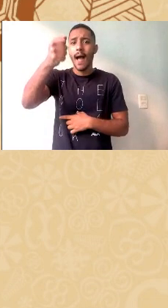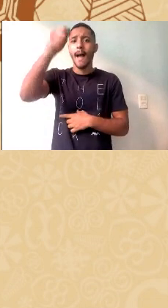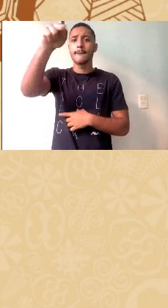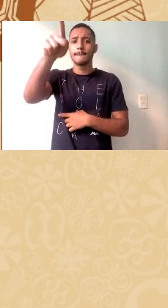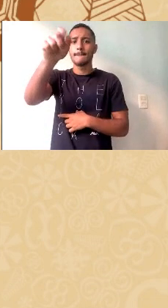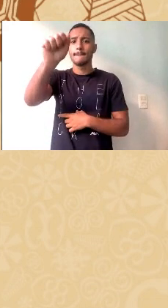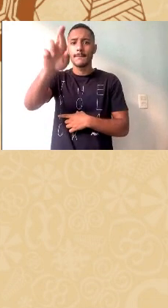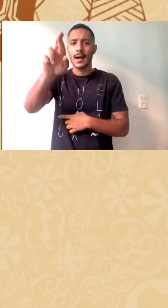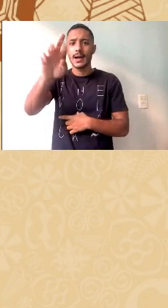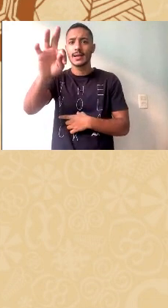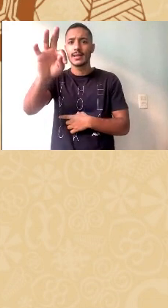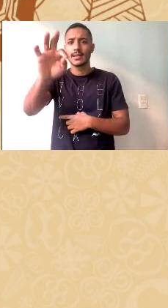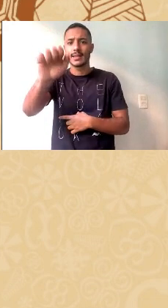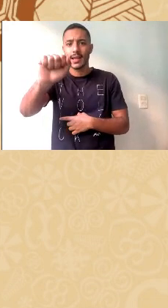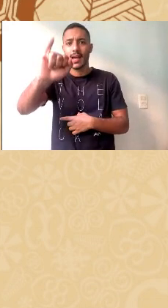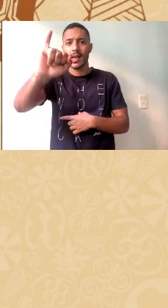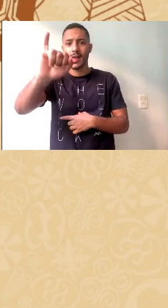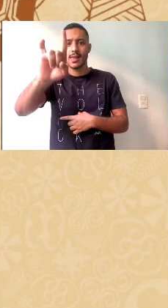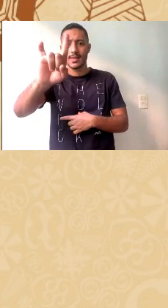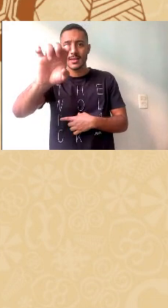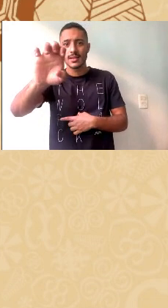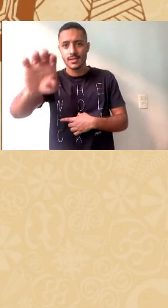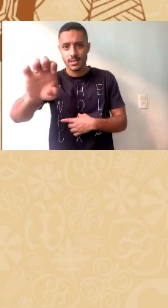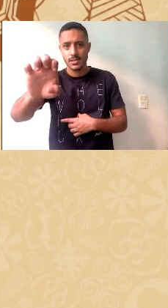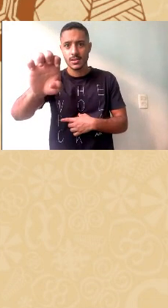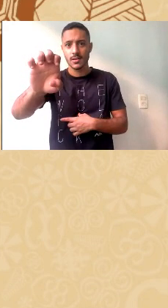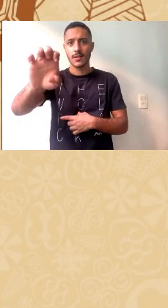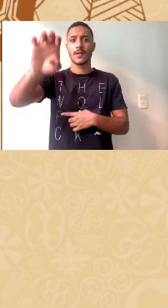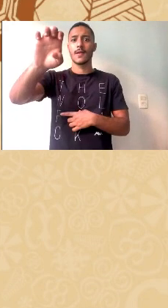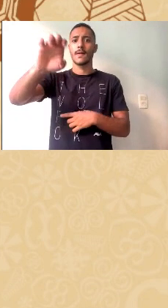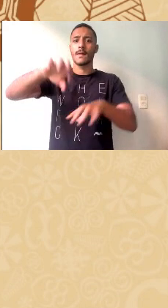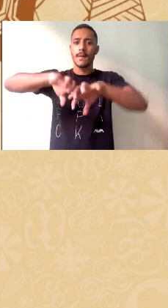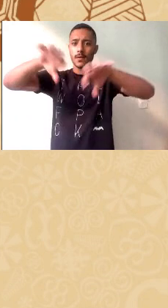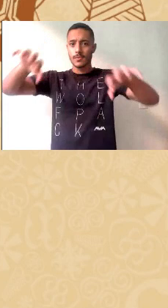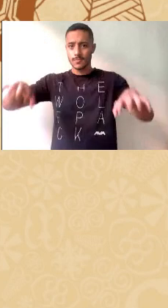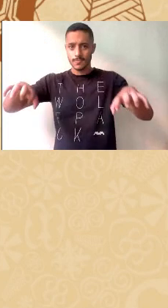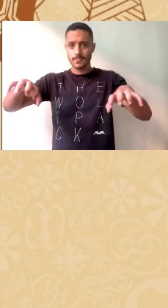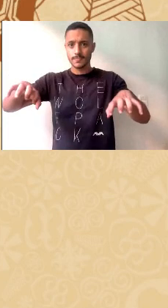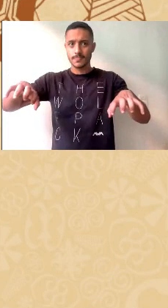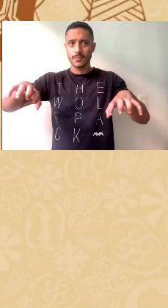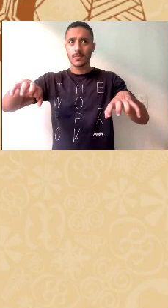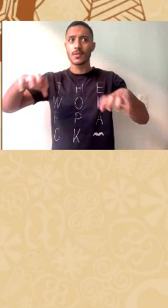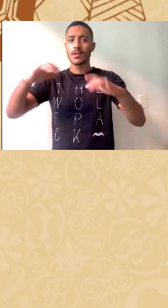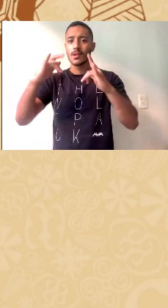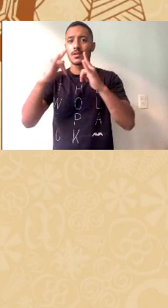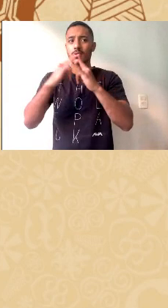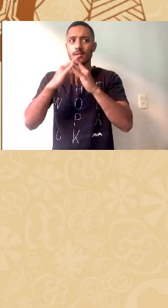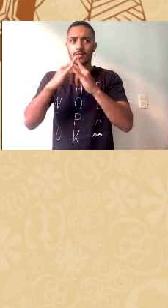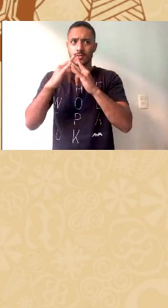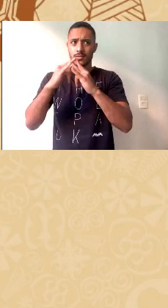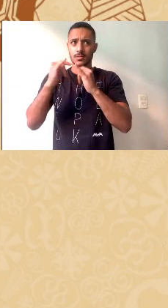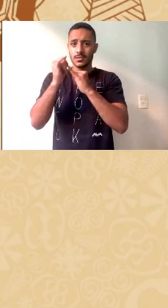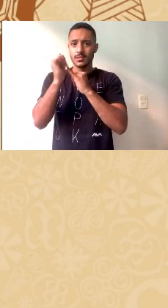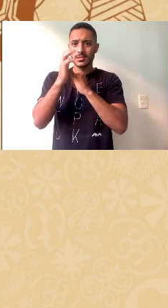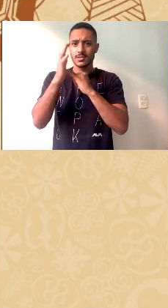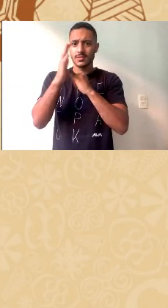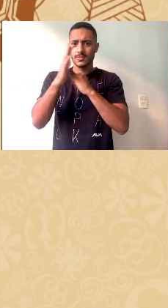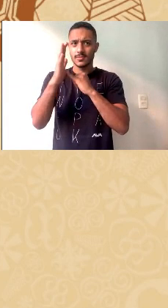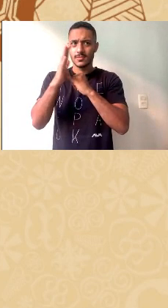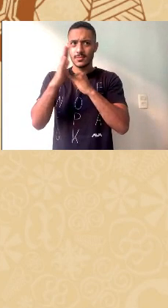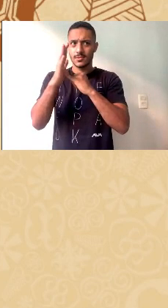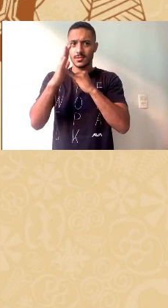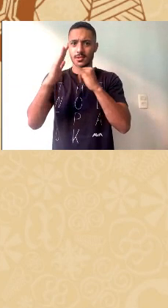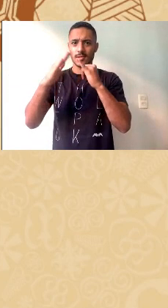países, uma segregação institucional, né, assim, em lei, eram práticas que aconteciam e era uma das